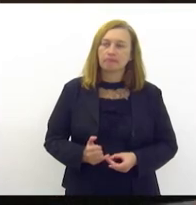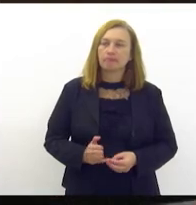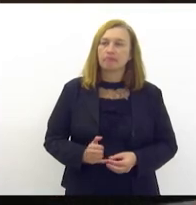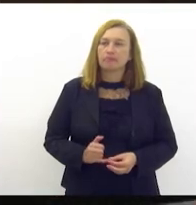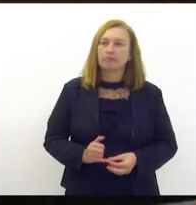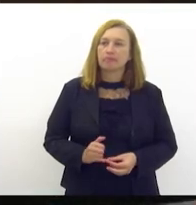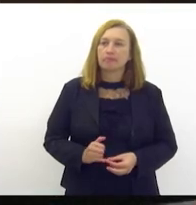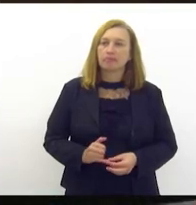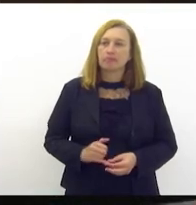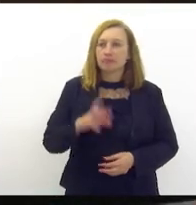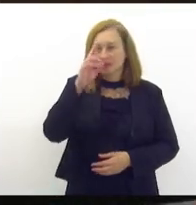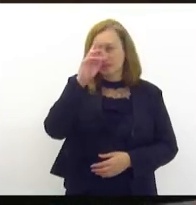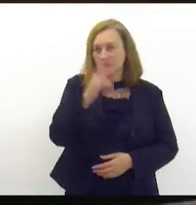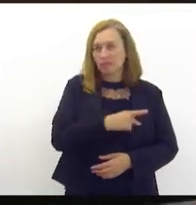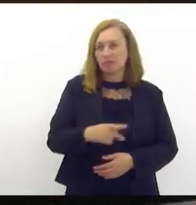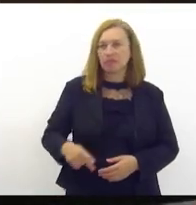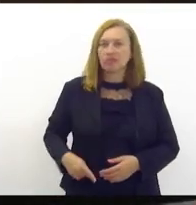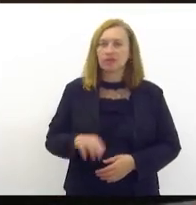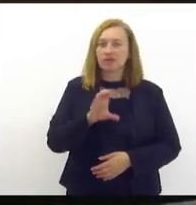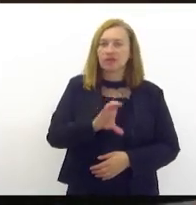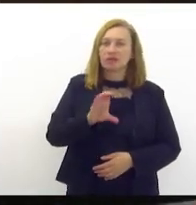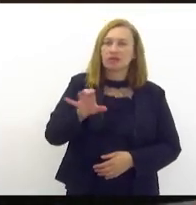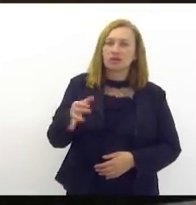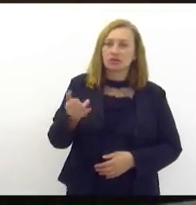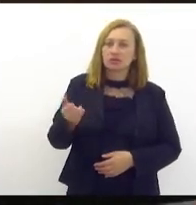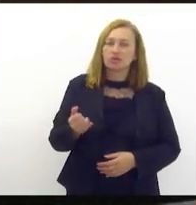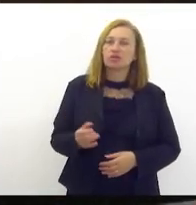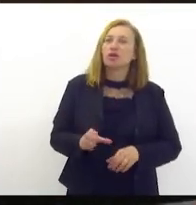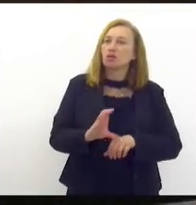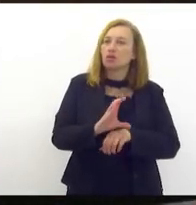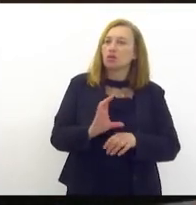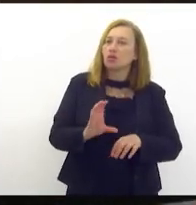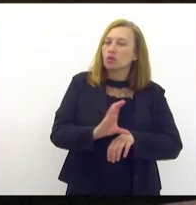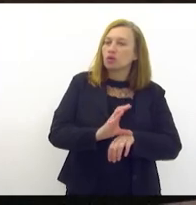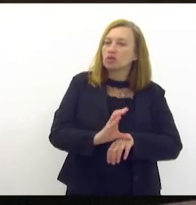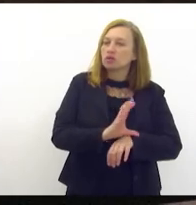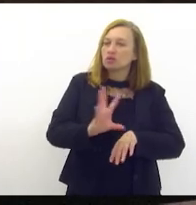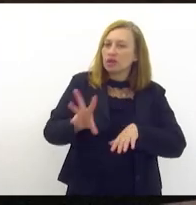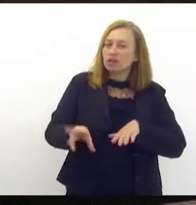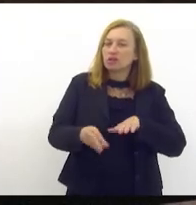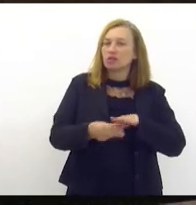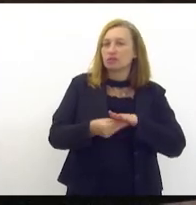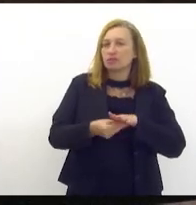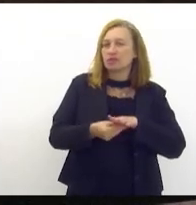Senhor presidente, parecer da CCJ é pela constitucionalidade com emenda.